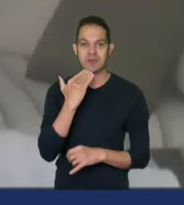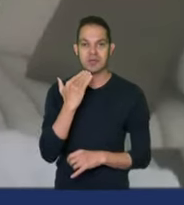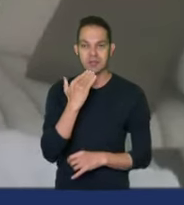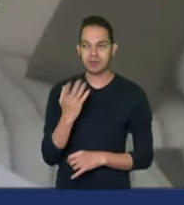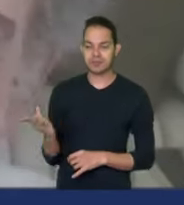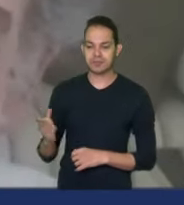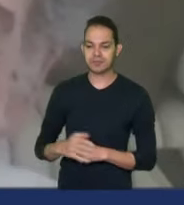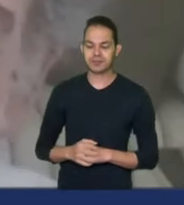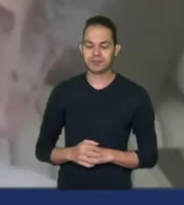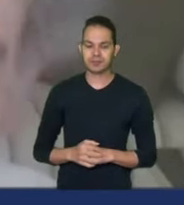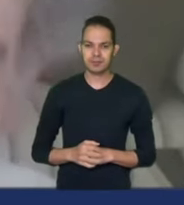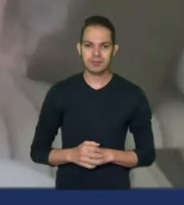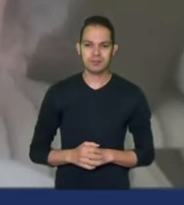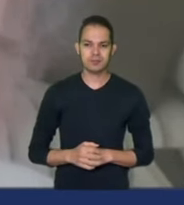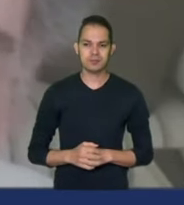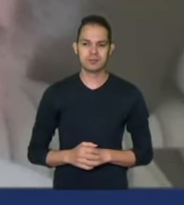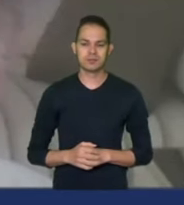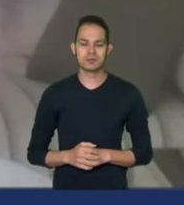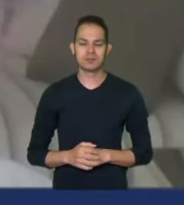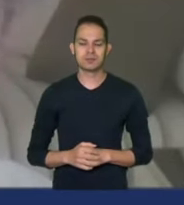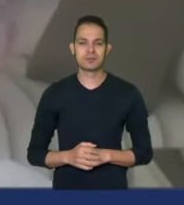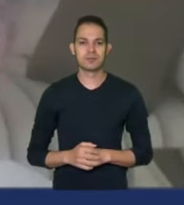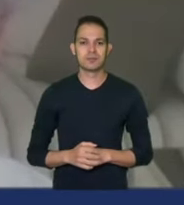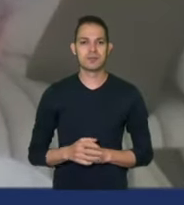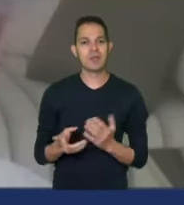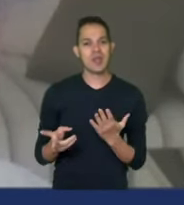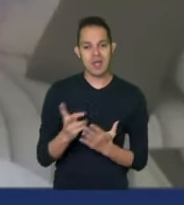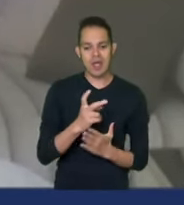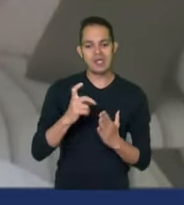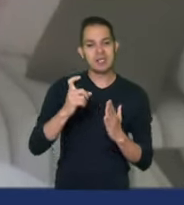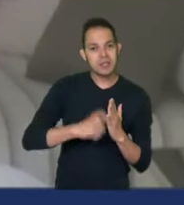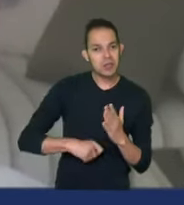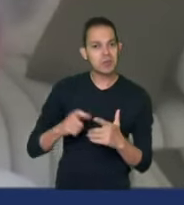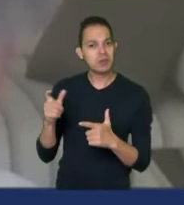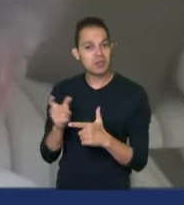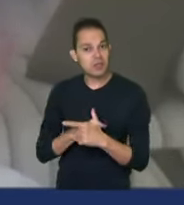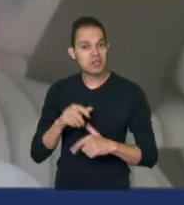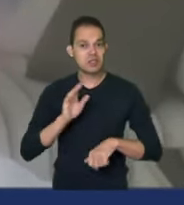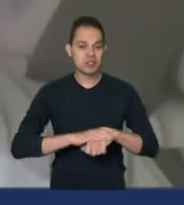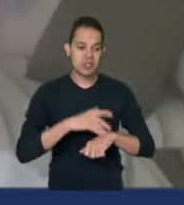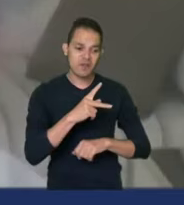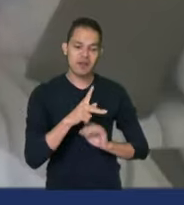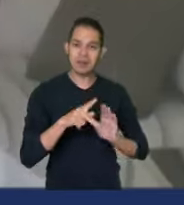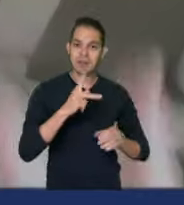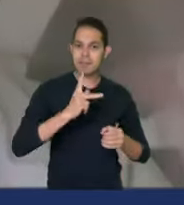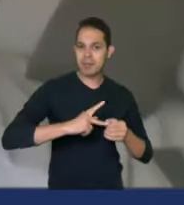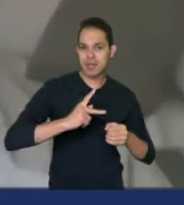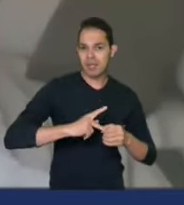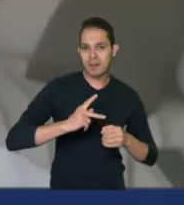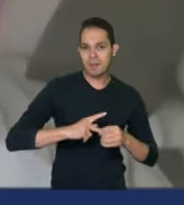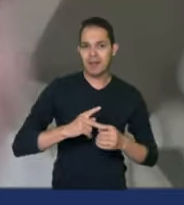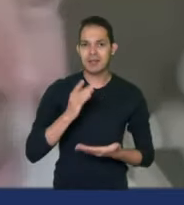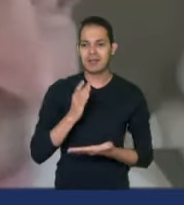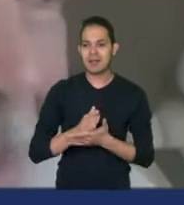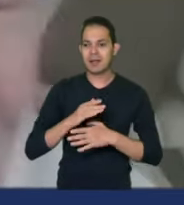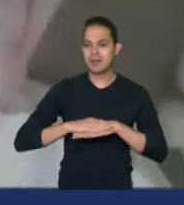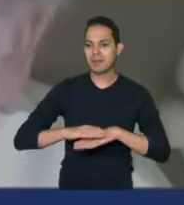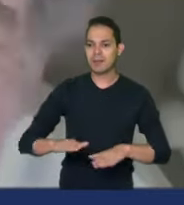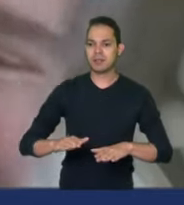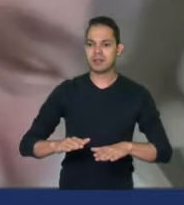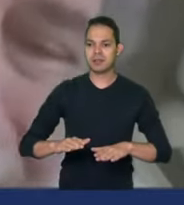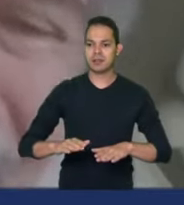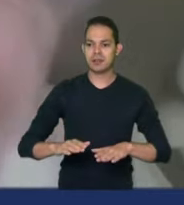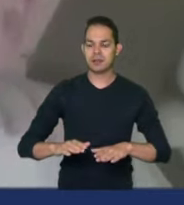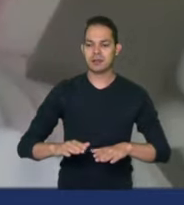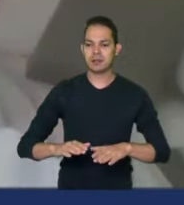dividendos 100 bilhões, tribute os dividendos, então, da Petrobras, que aí vai acabar com essa,